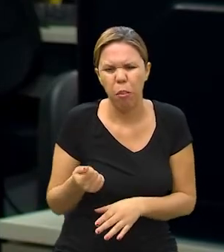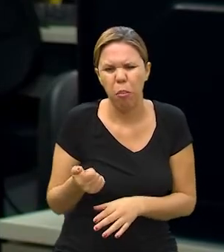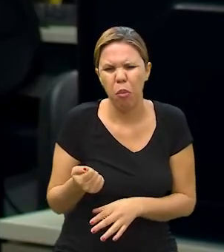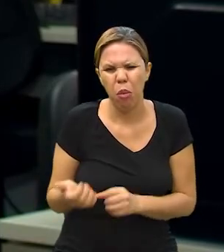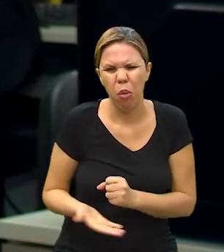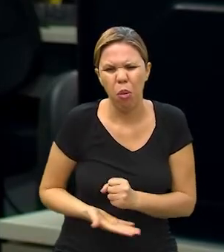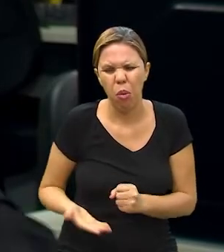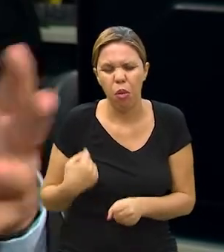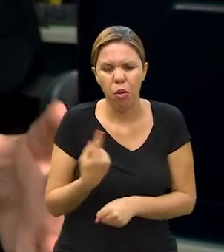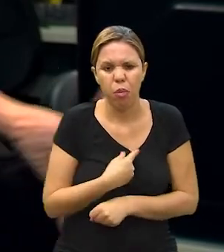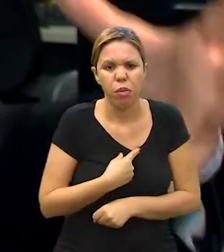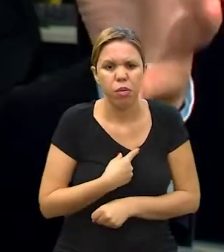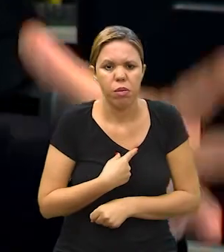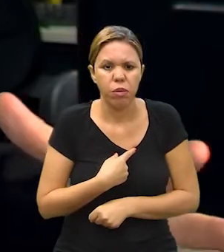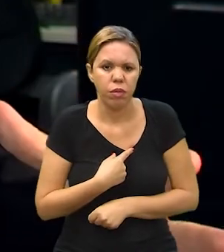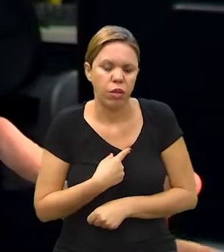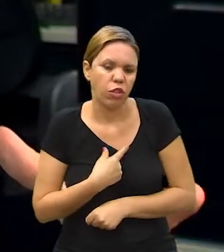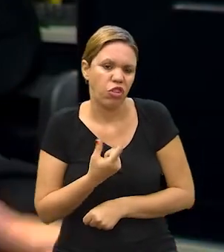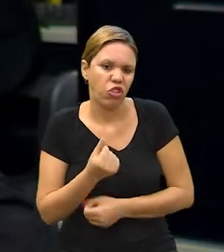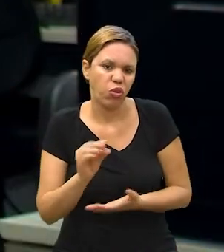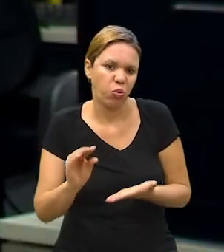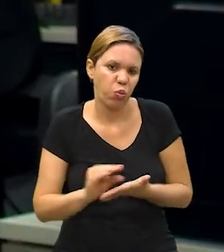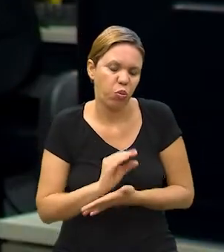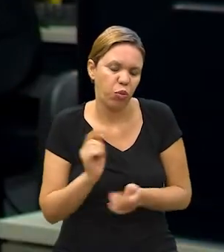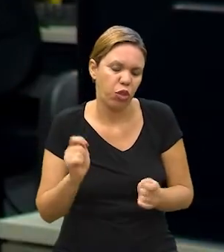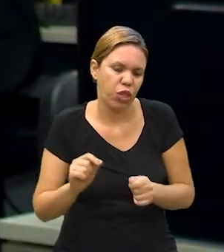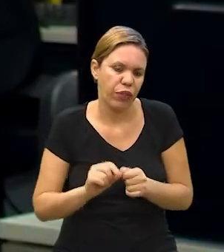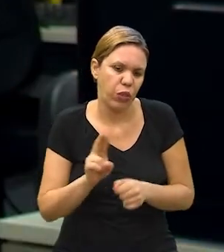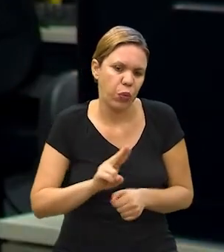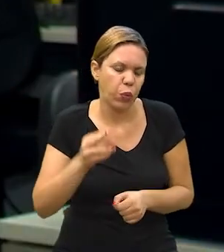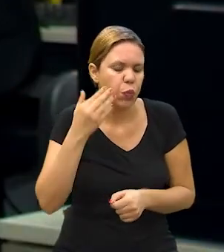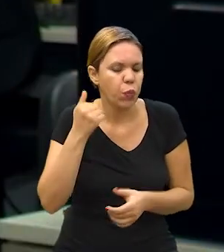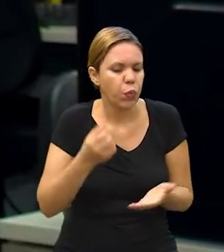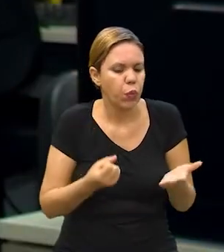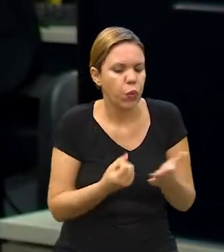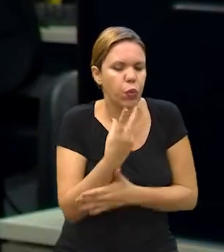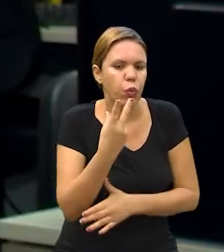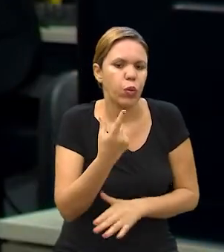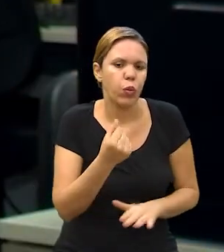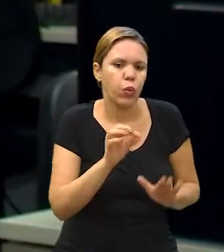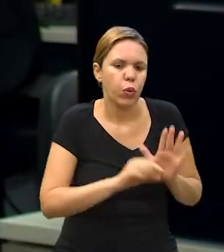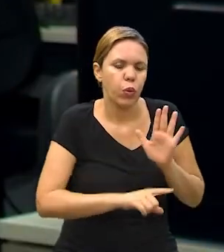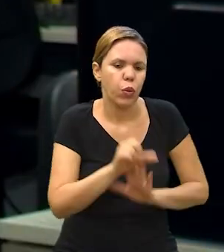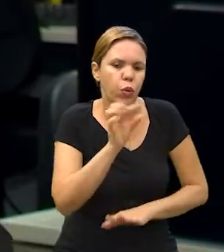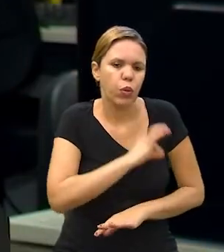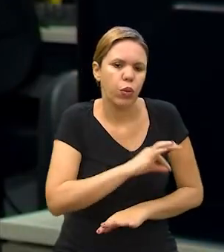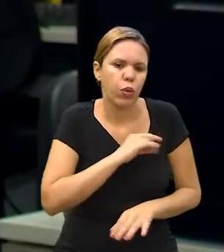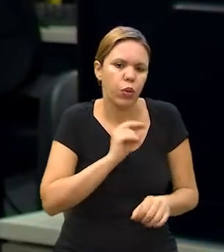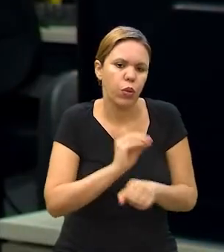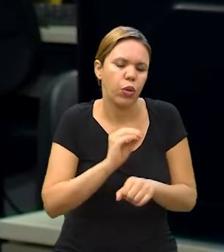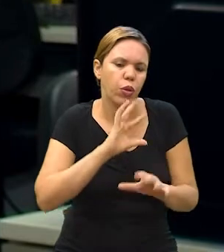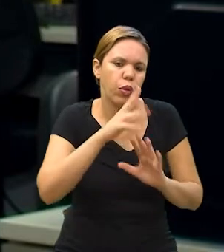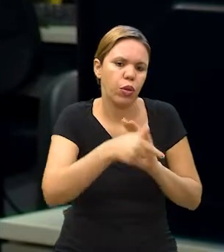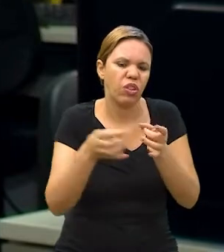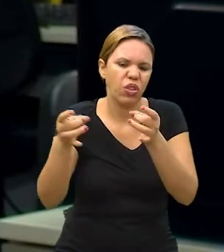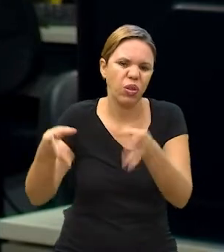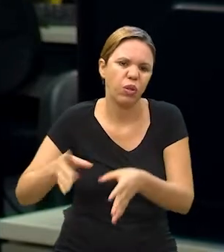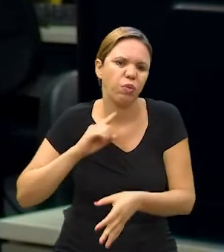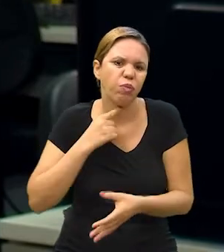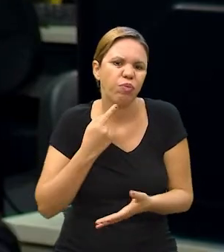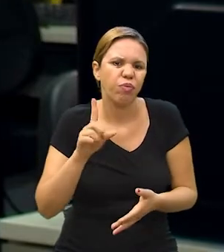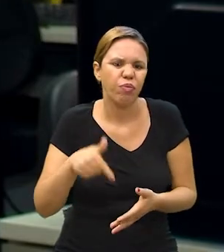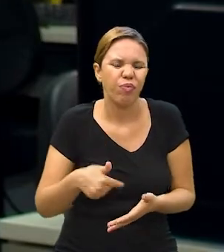pouco, quer dizer que nós pegamos literalmente dinheiro que poderia ser usado para gerar emprego e renda para as pessoas, preservar o meio ambiente e jogamos no aterro.